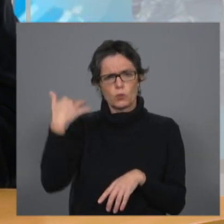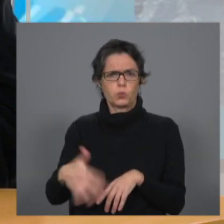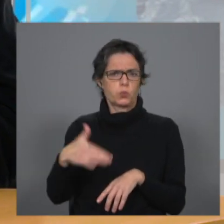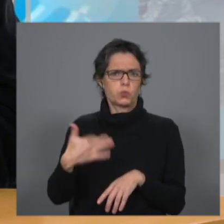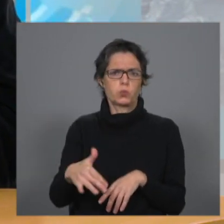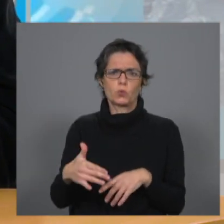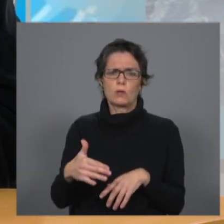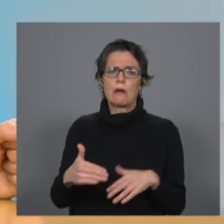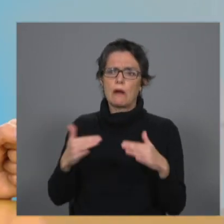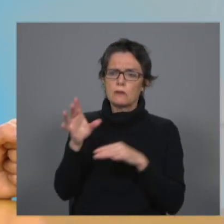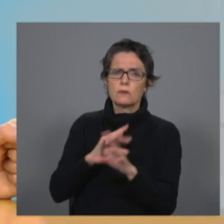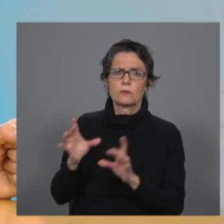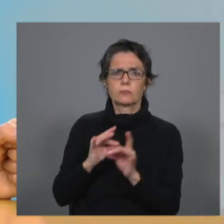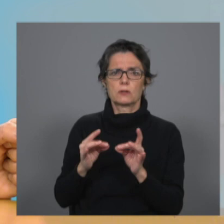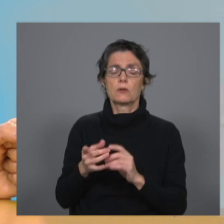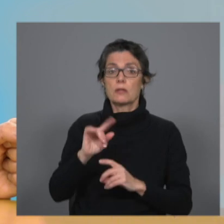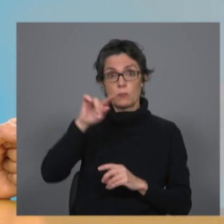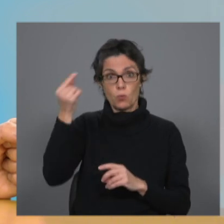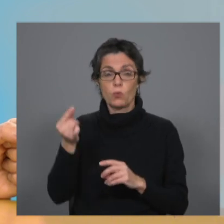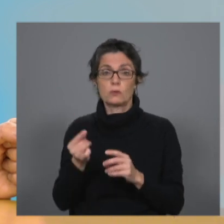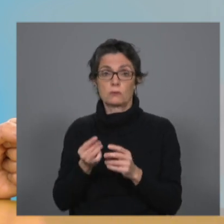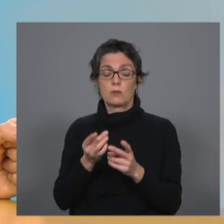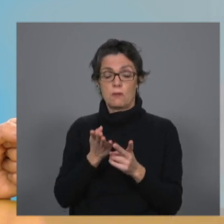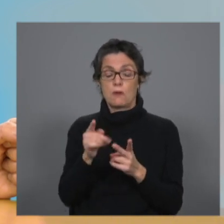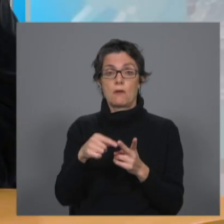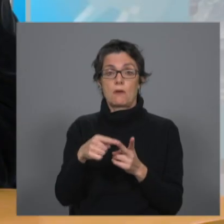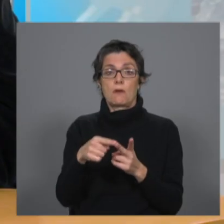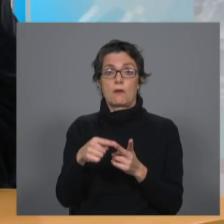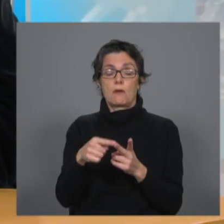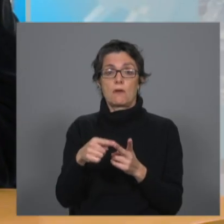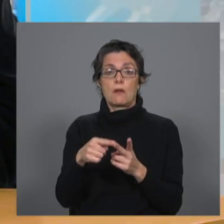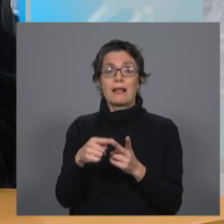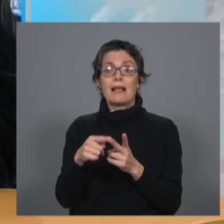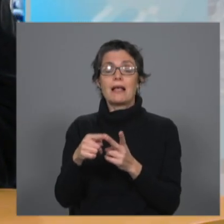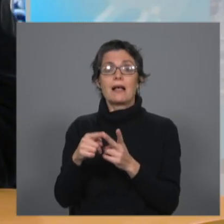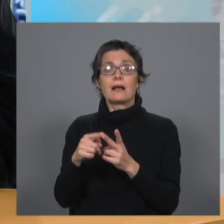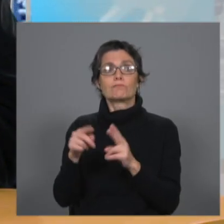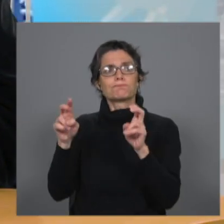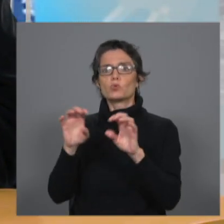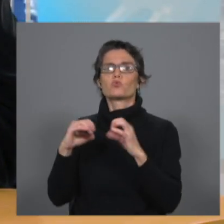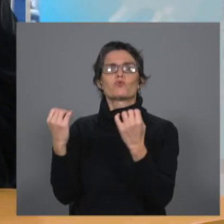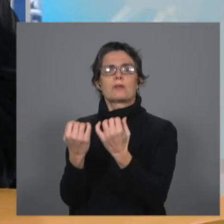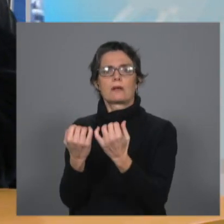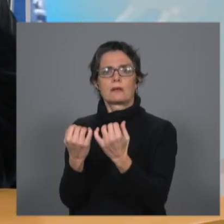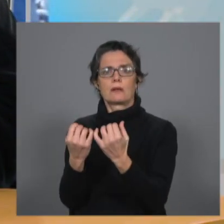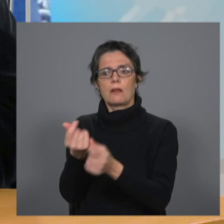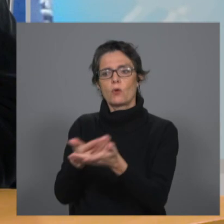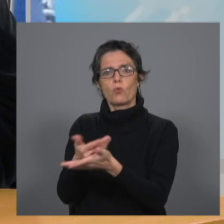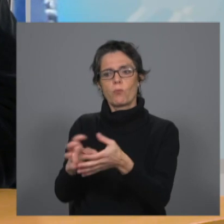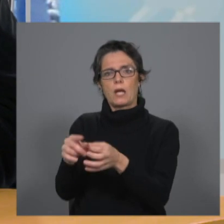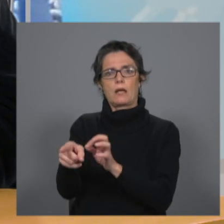outro ponto importante que estava a sublinhar, que tem a ver com a dimensão social da recuperação económica e a redução